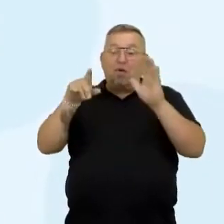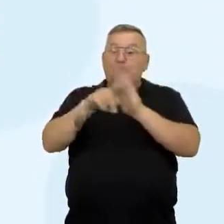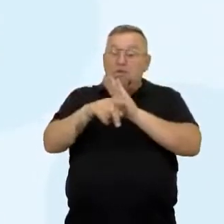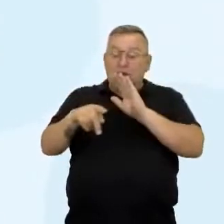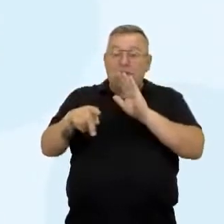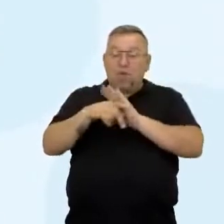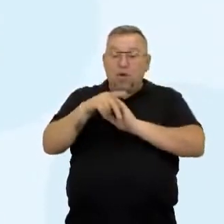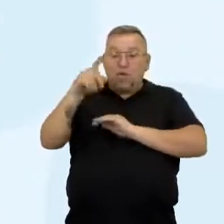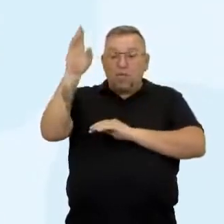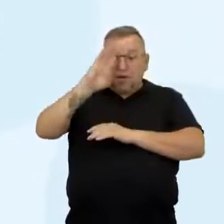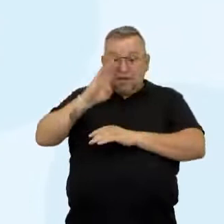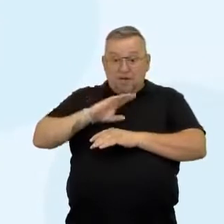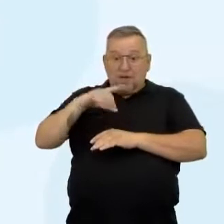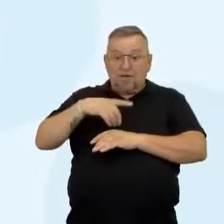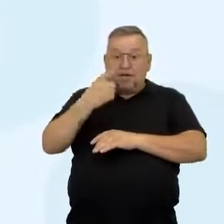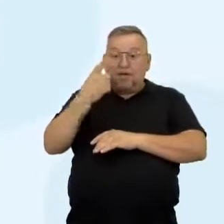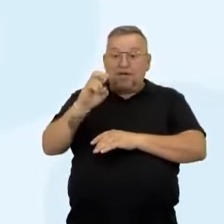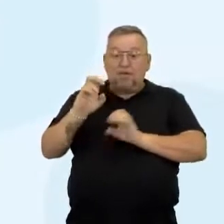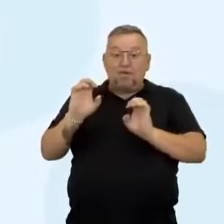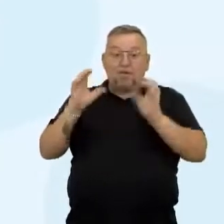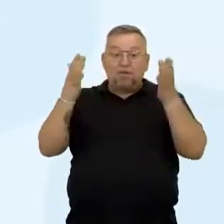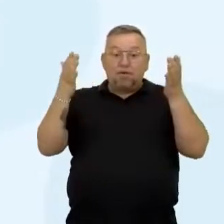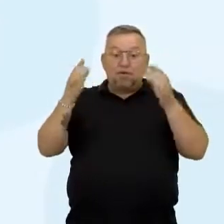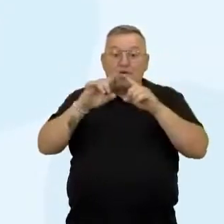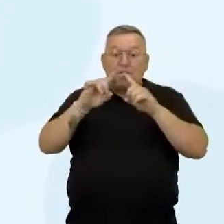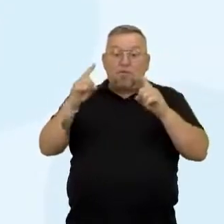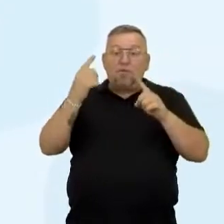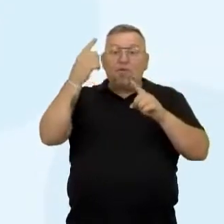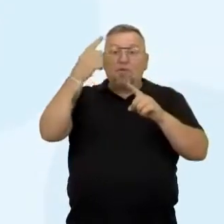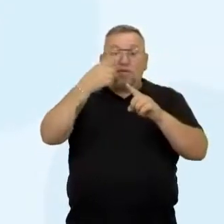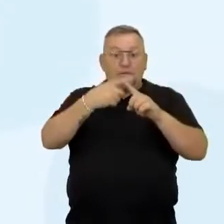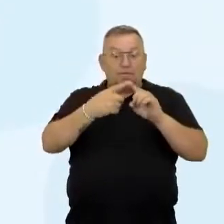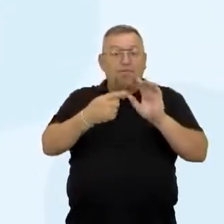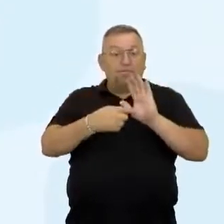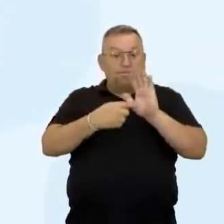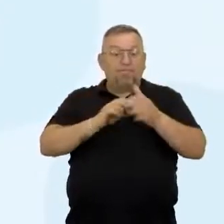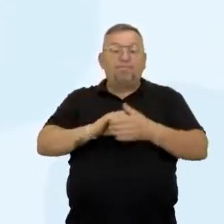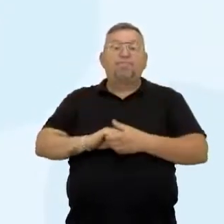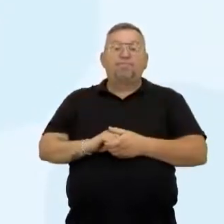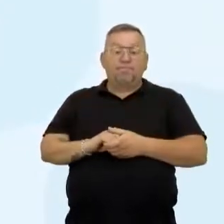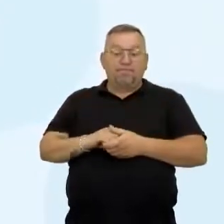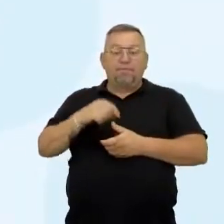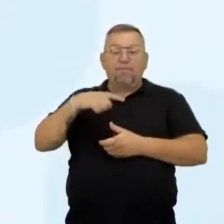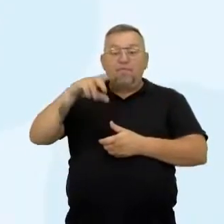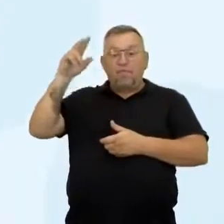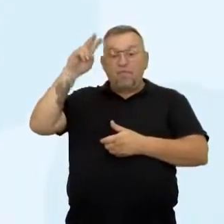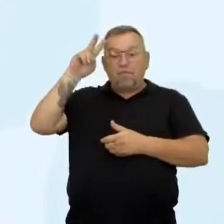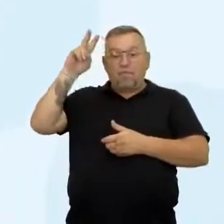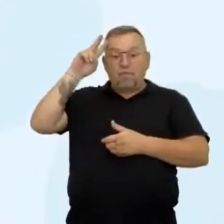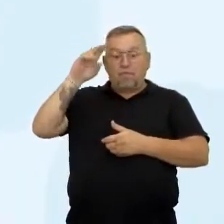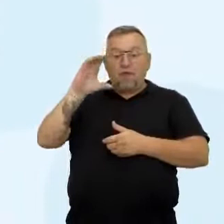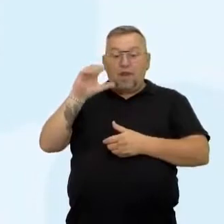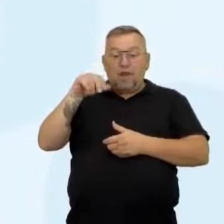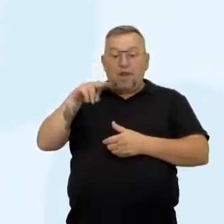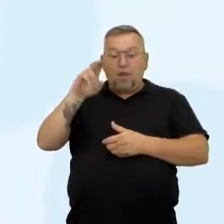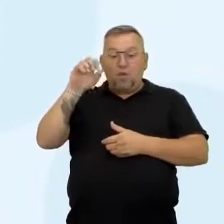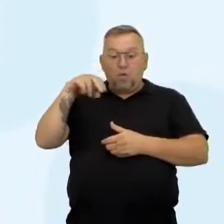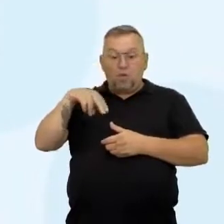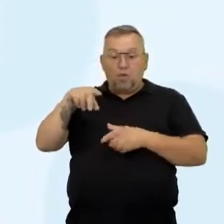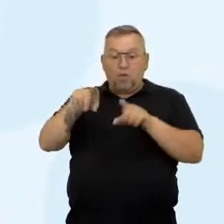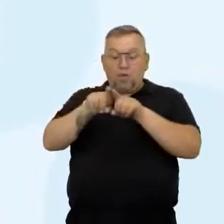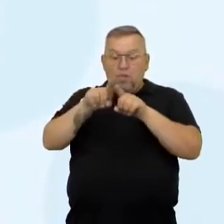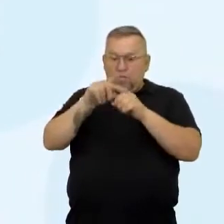trabalha lá. Eles têm 15 espetáculos sendo apresentados às vezes de uma vez só. Então, eu lembro que em Cancún tinha um circo deles